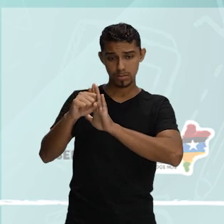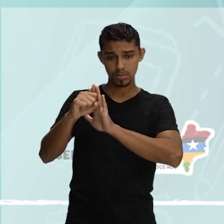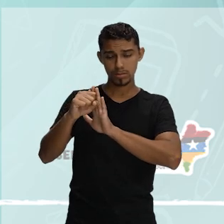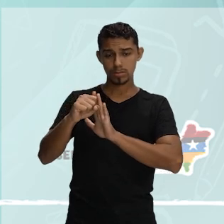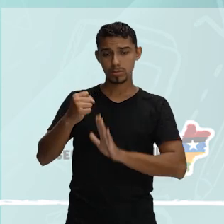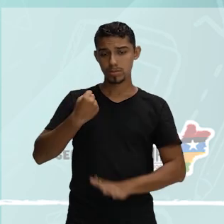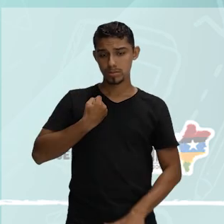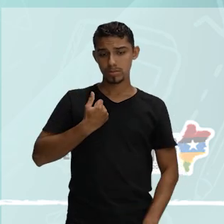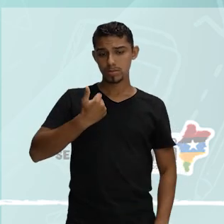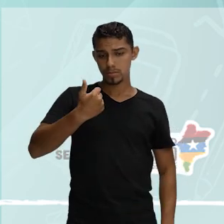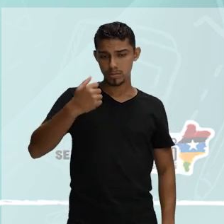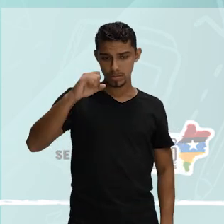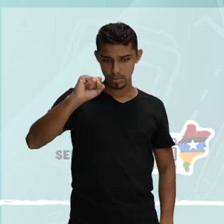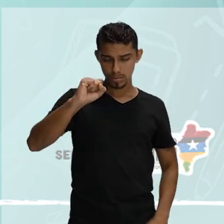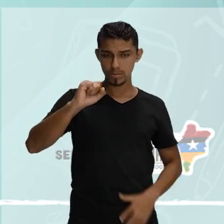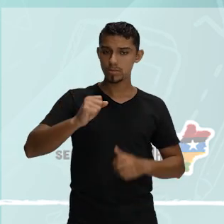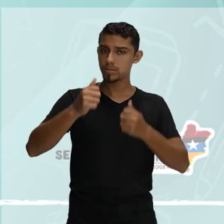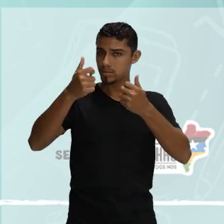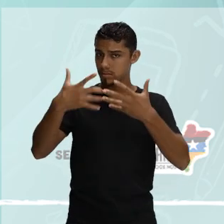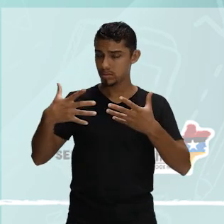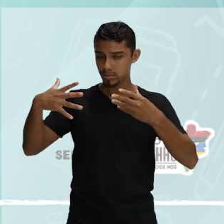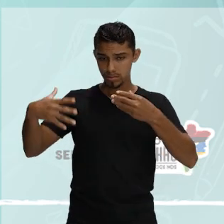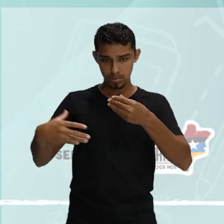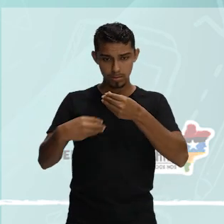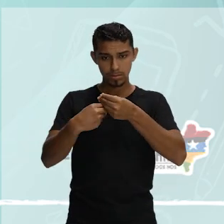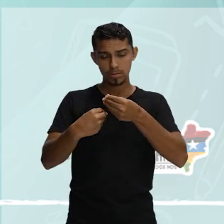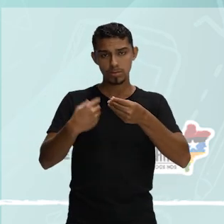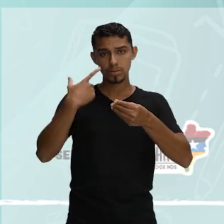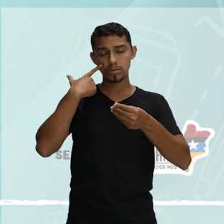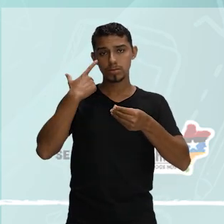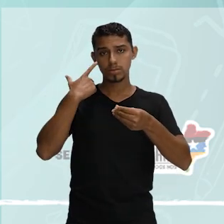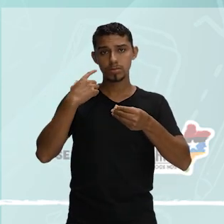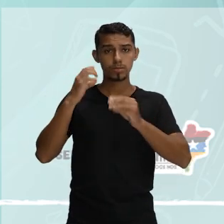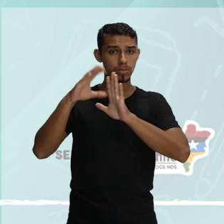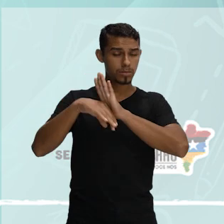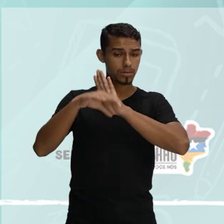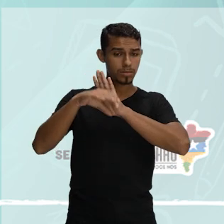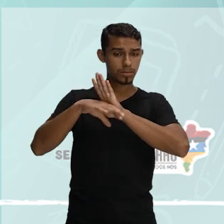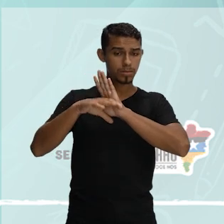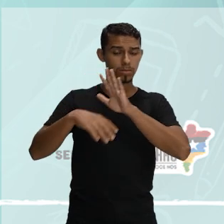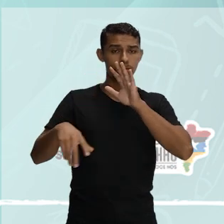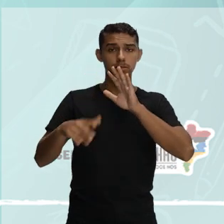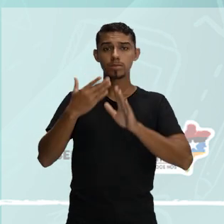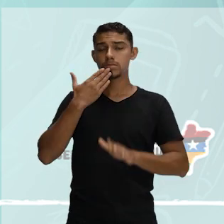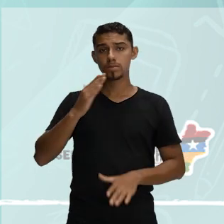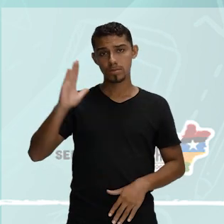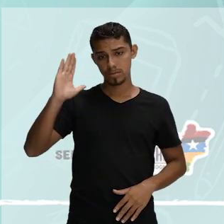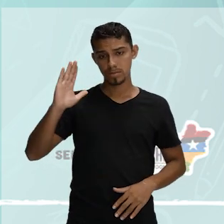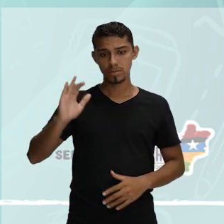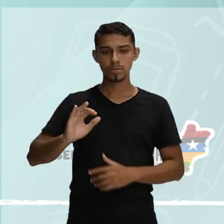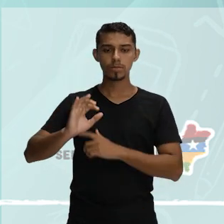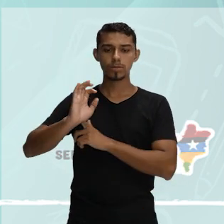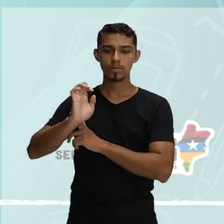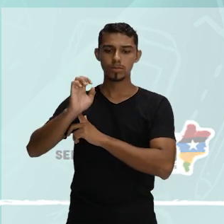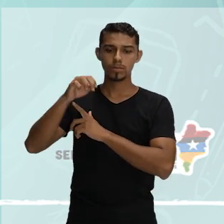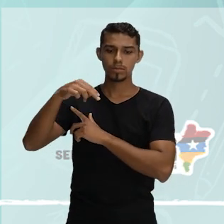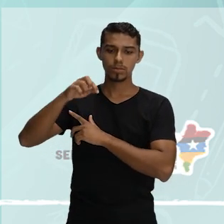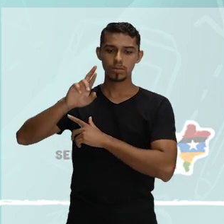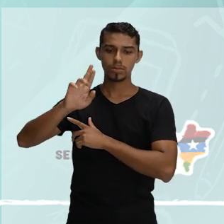entanto, aplicando-se o conceito biológico de espécie proposto por Ernest Mayr